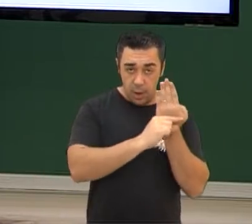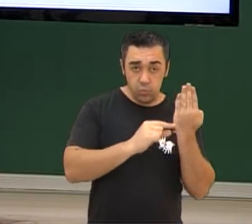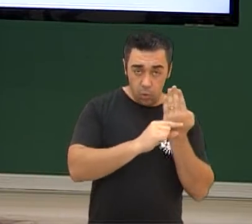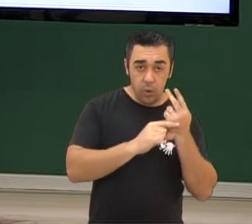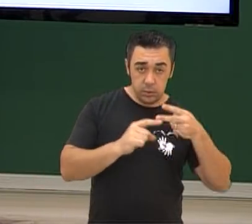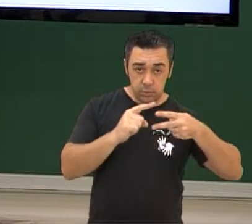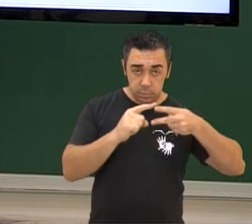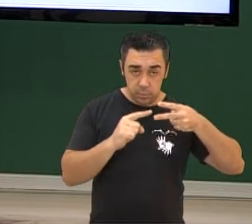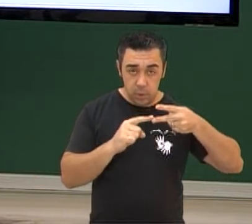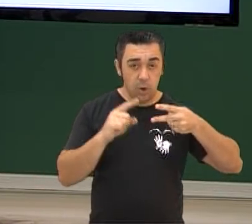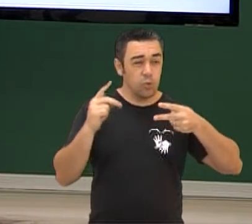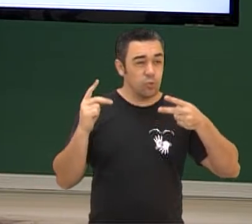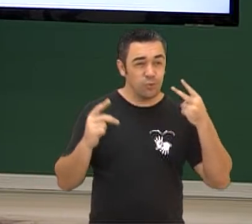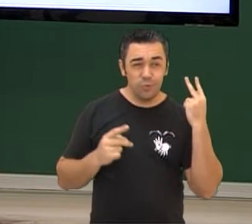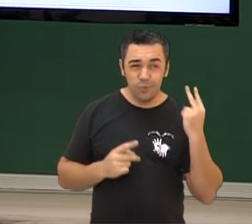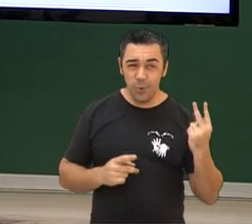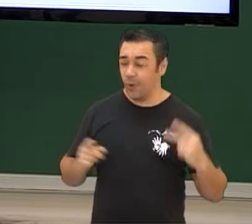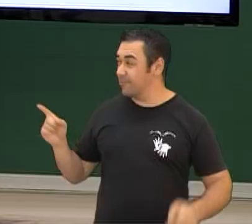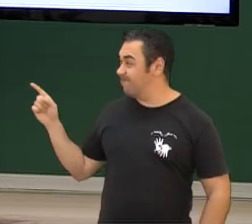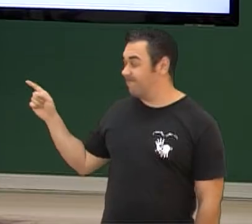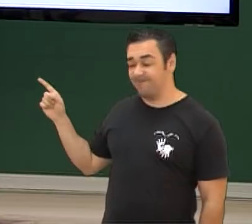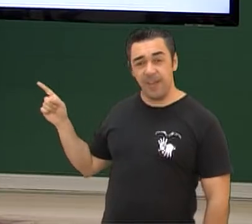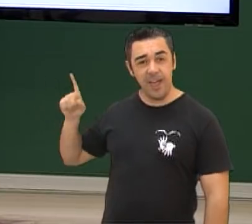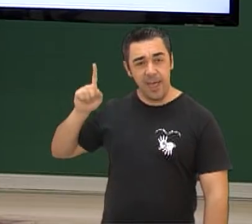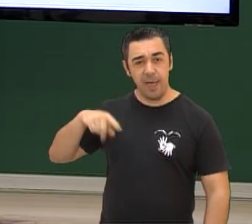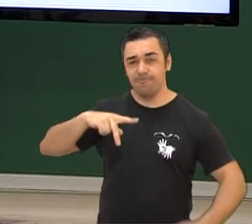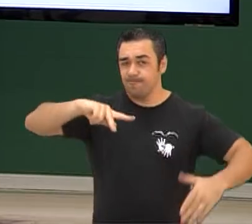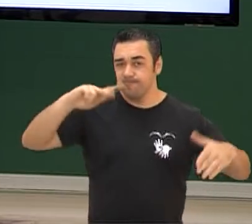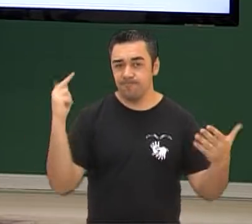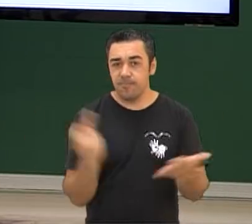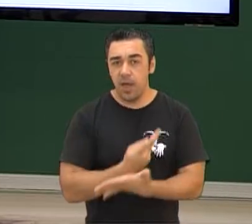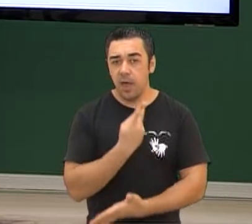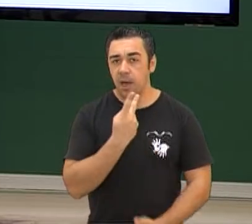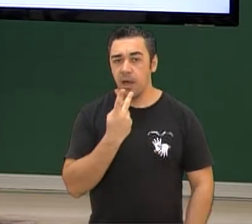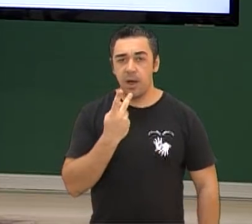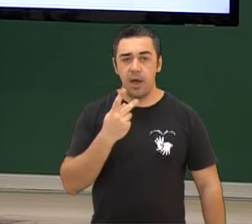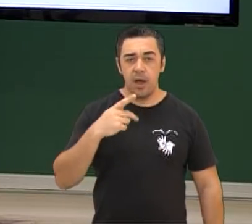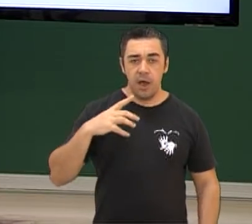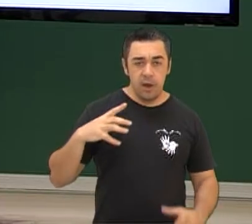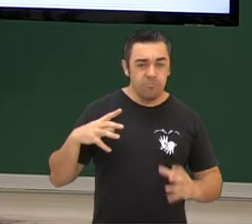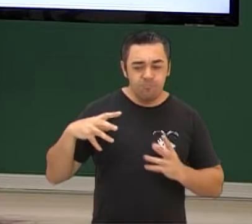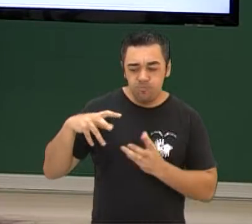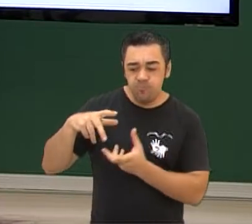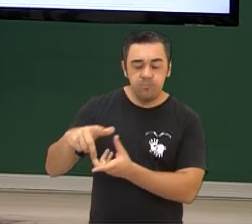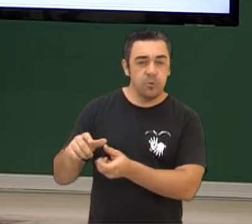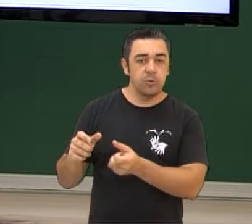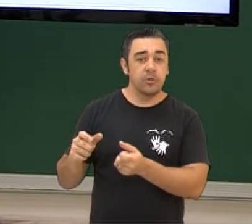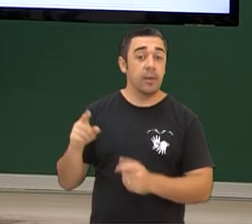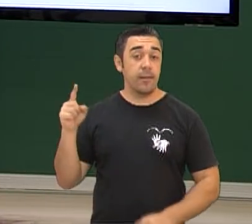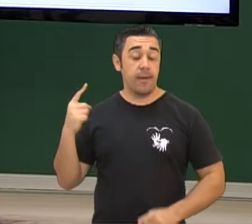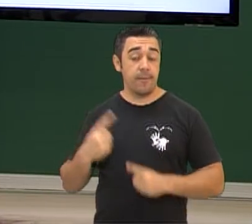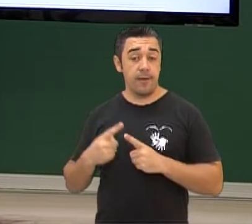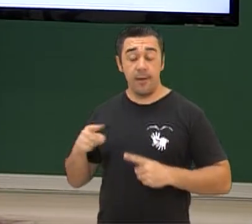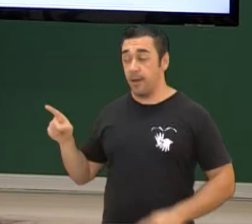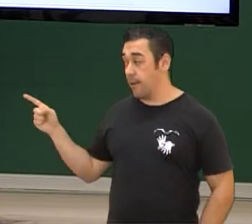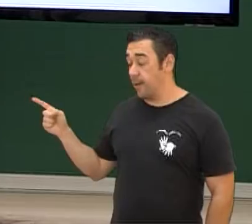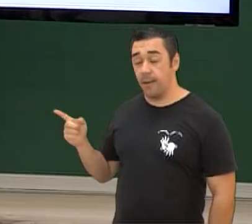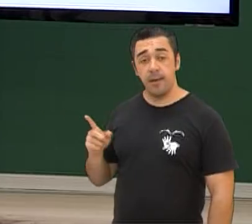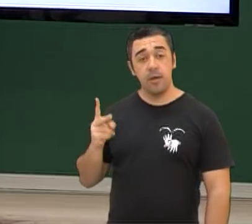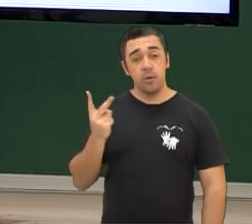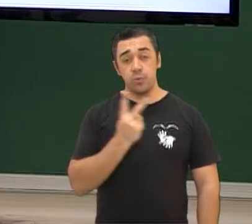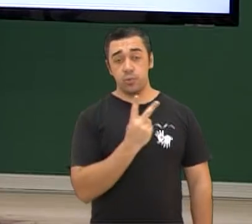são os grandes corruptores da humanidade. Por quê? Porque eles, né, que inventaram, tá,